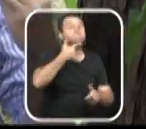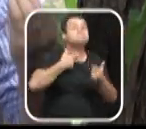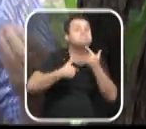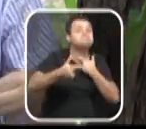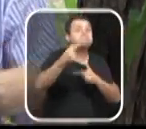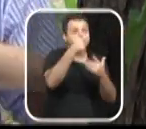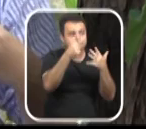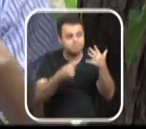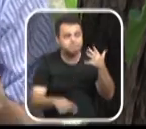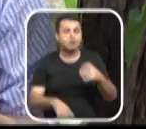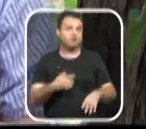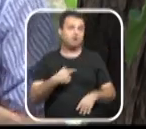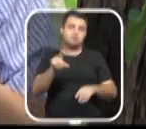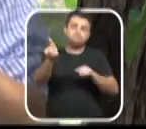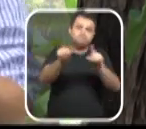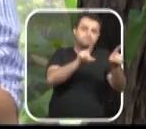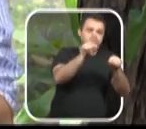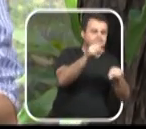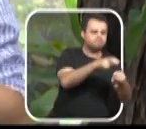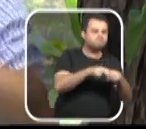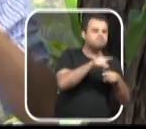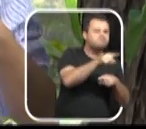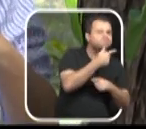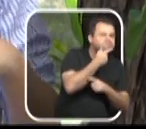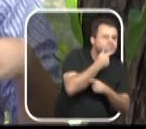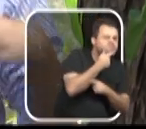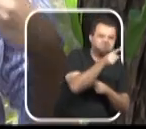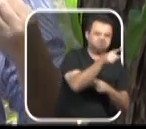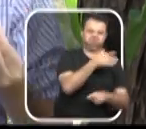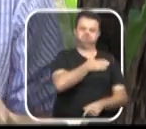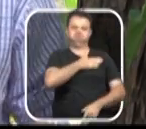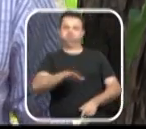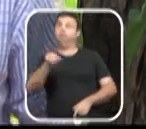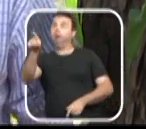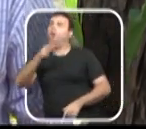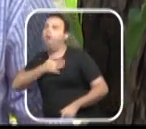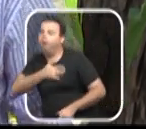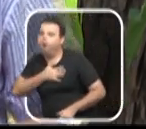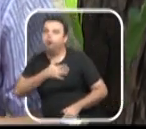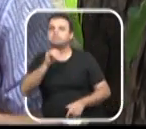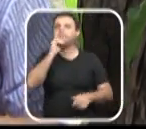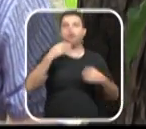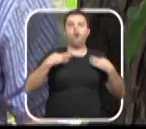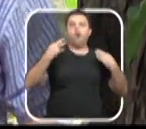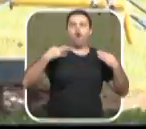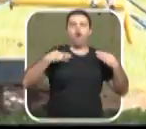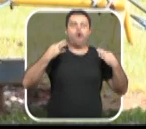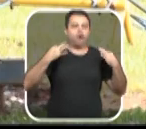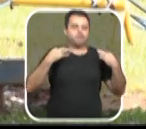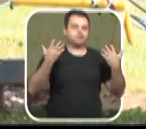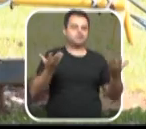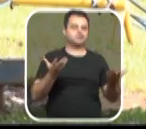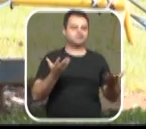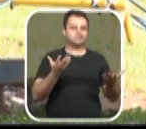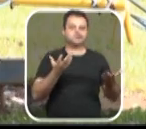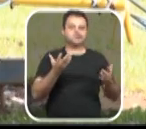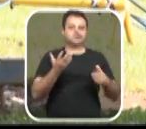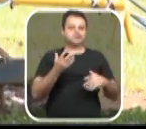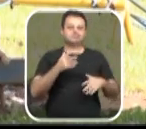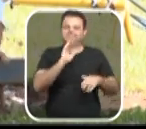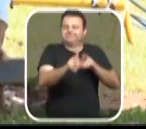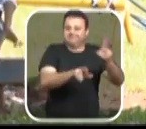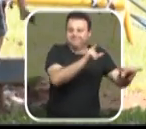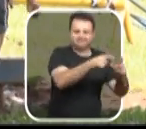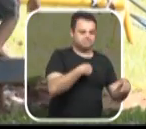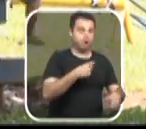preferências por investigações X e Y, que talvez não vai ser uniforme. E a escola precisa olhar para esse